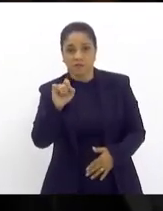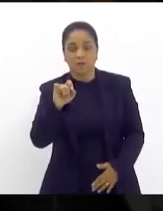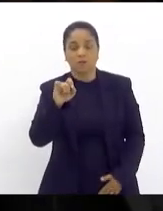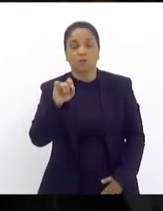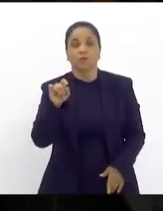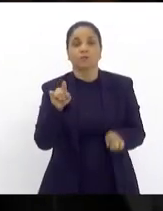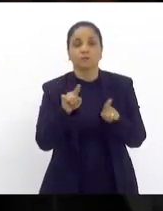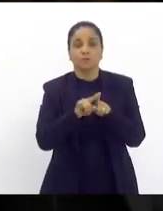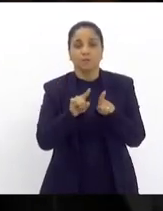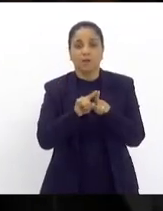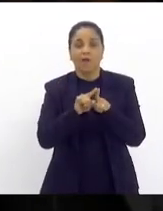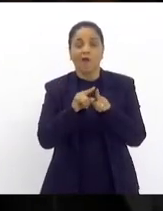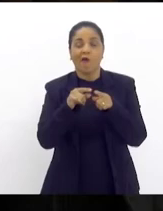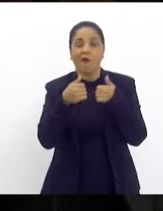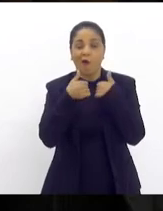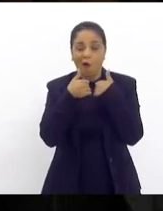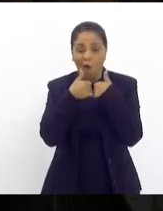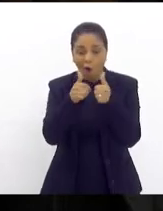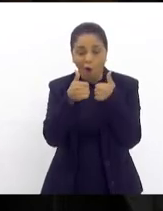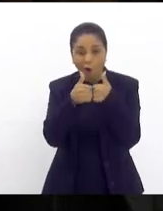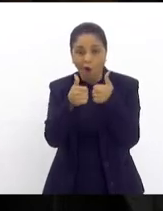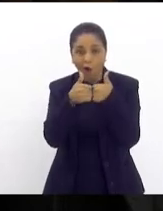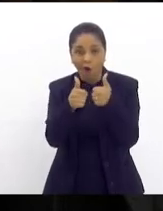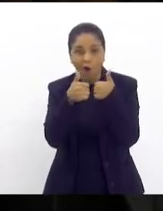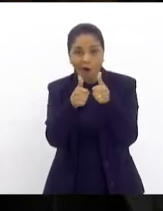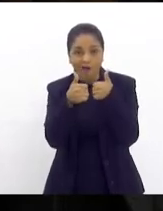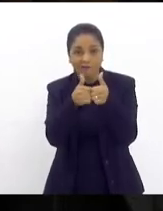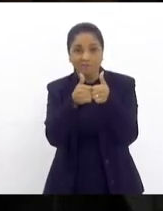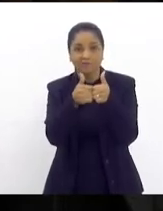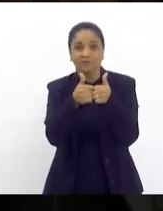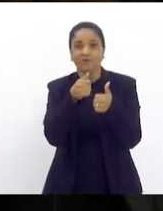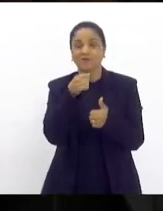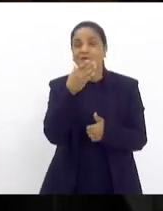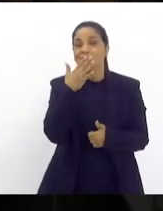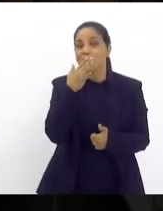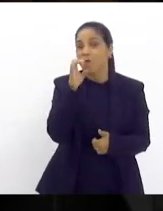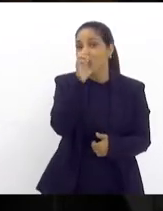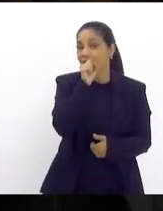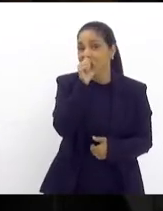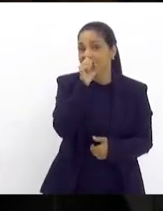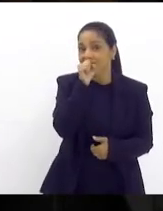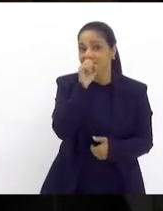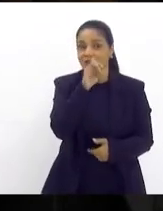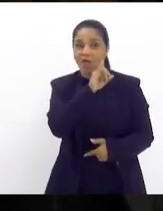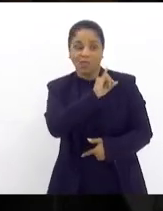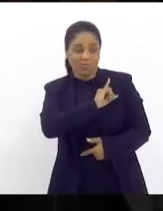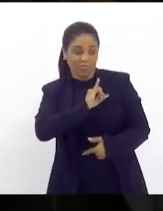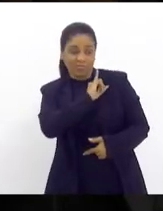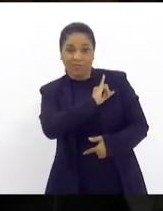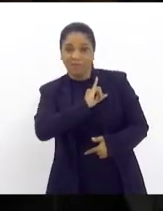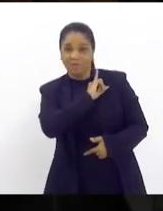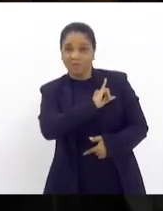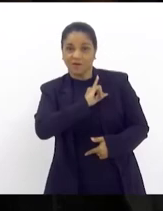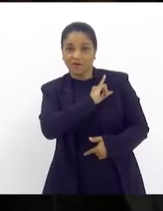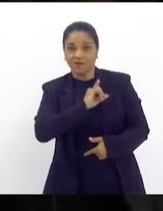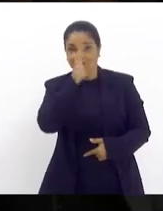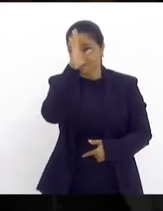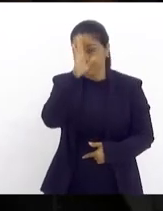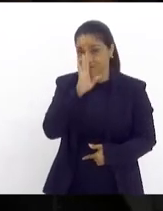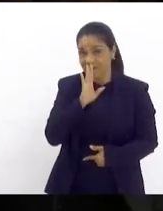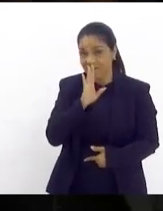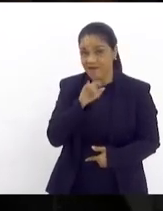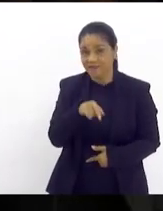dos ônibus gratuitos laranjinha em Itaboraí uma inovação e uma homenagem né a cidade da laranja